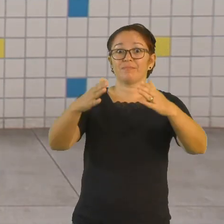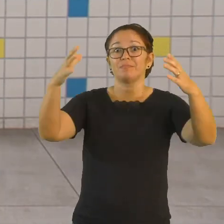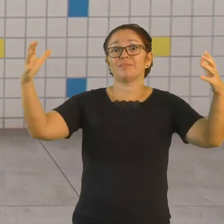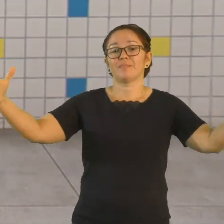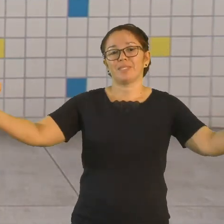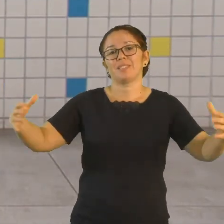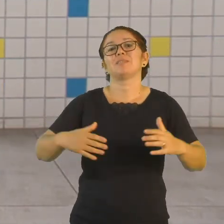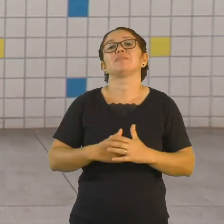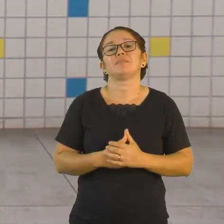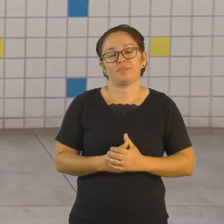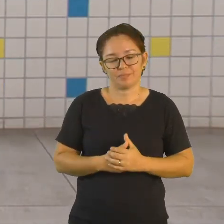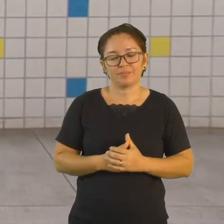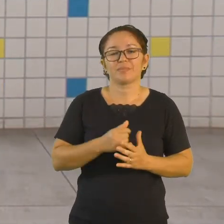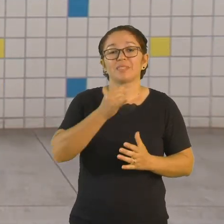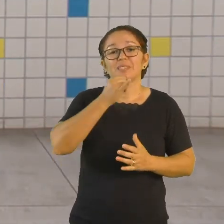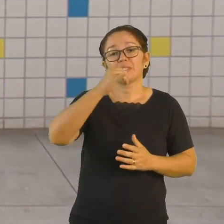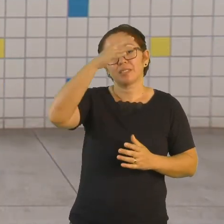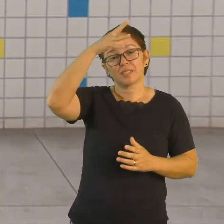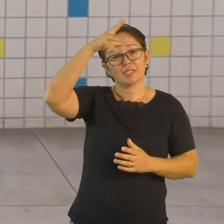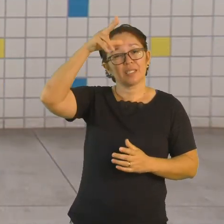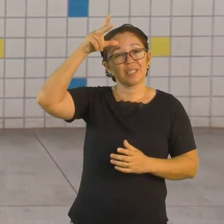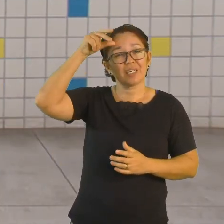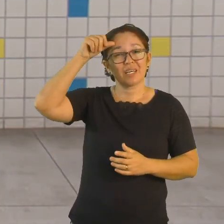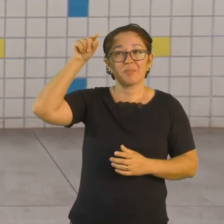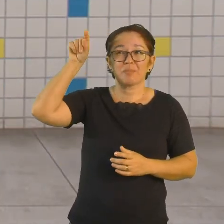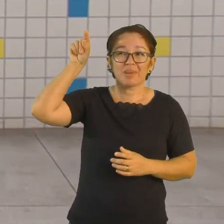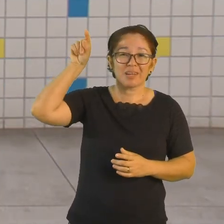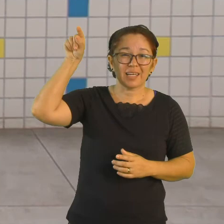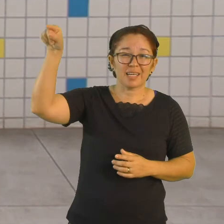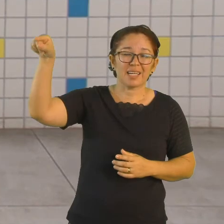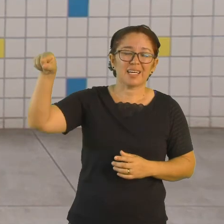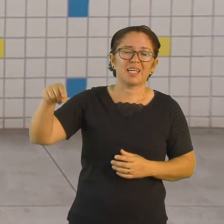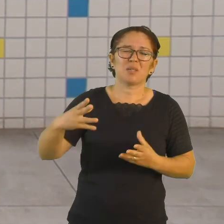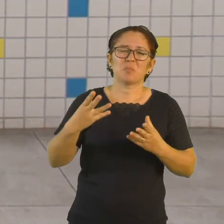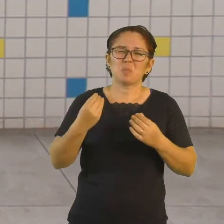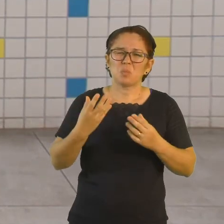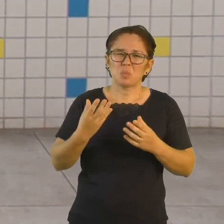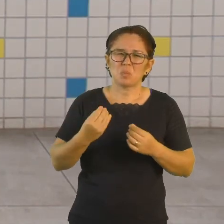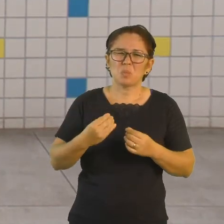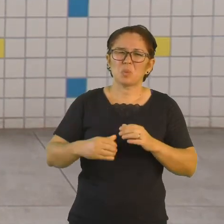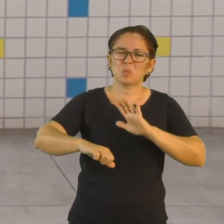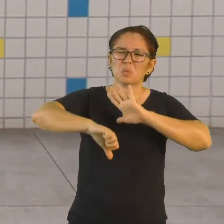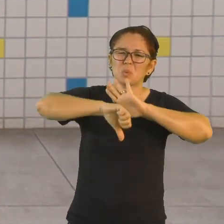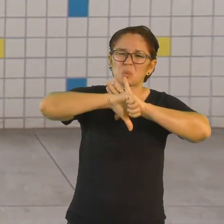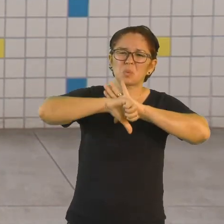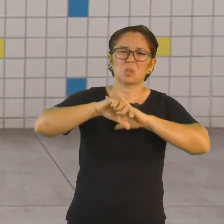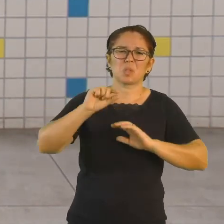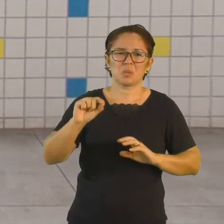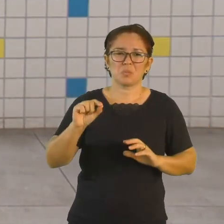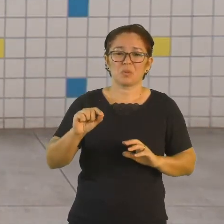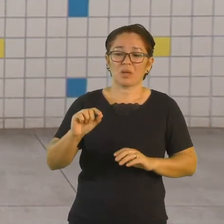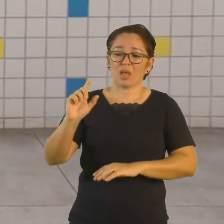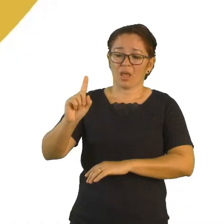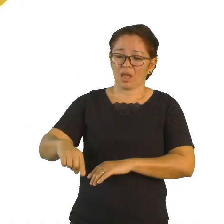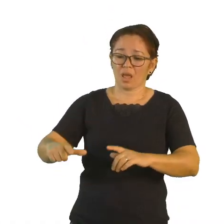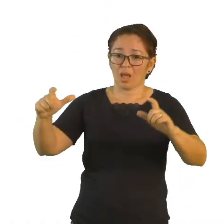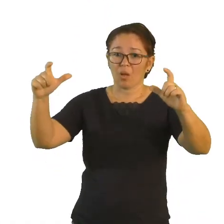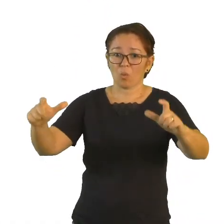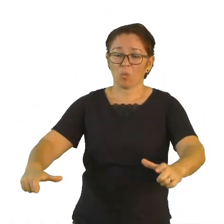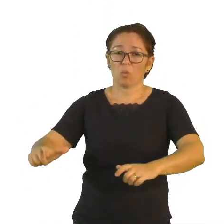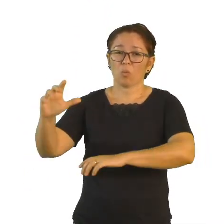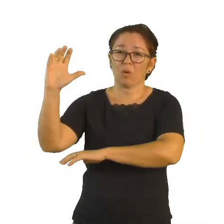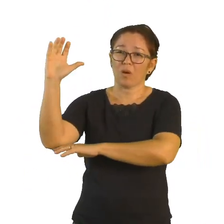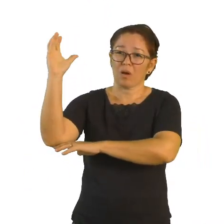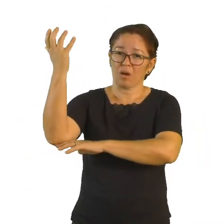acontece muito desmatamento ilegal, os conflitos que envolvem a posse e o uso da terra.